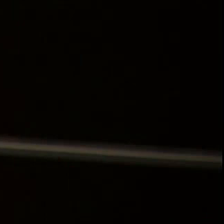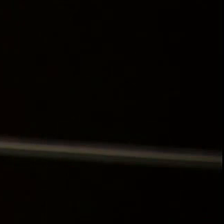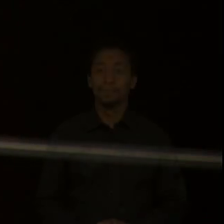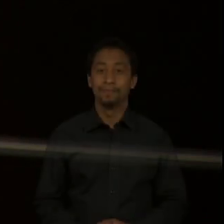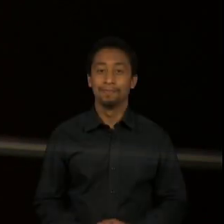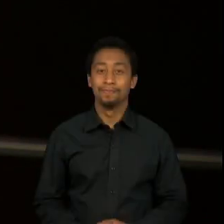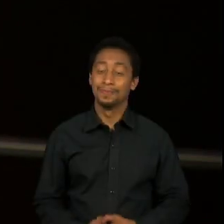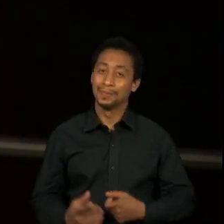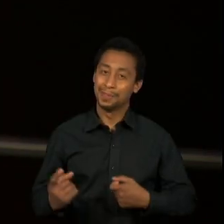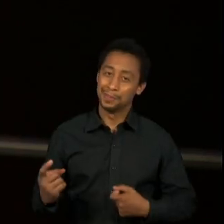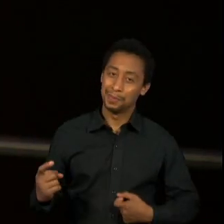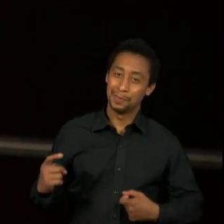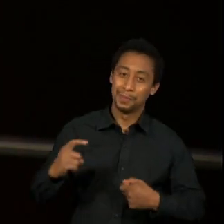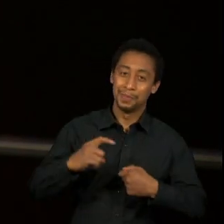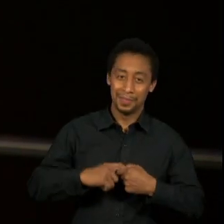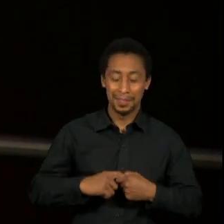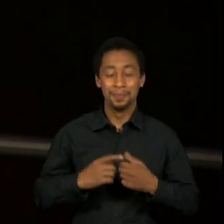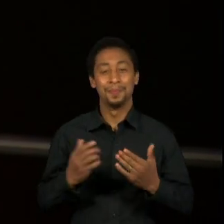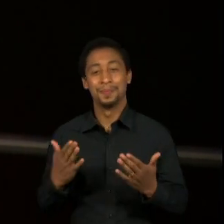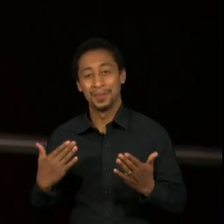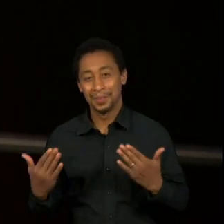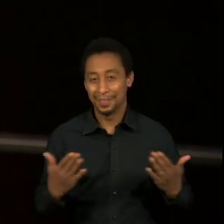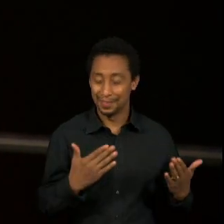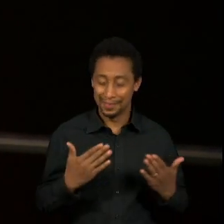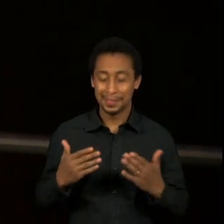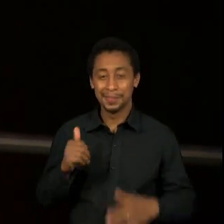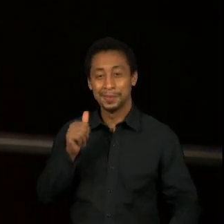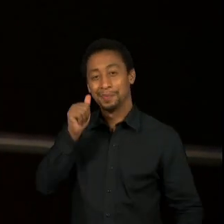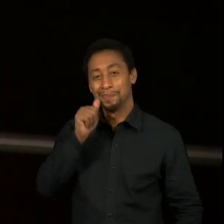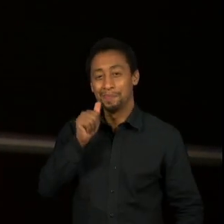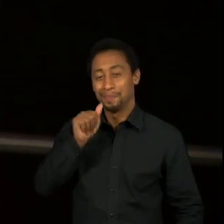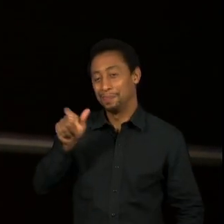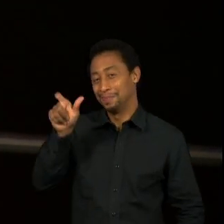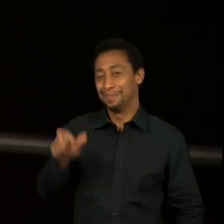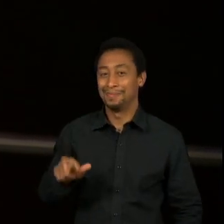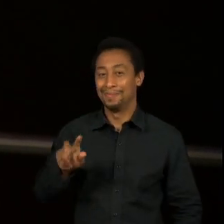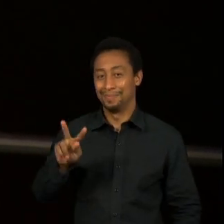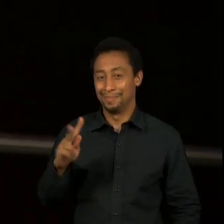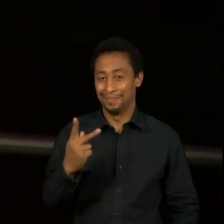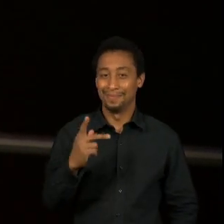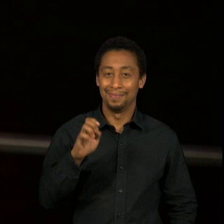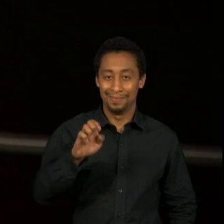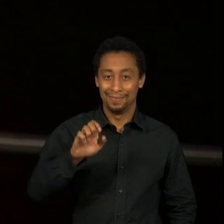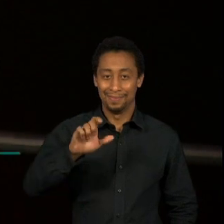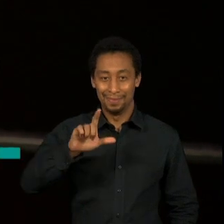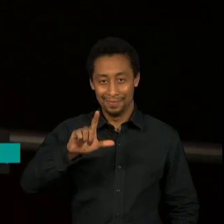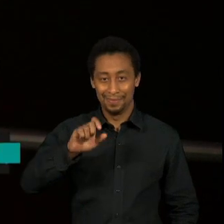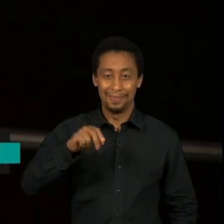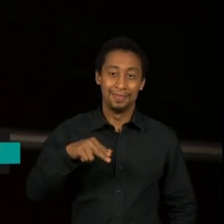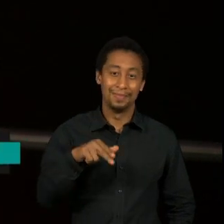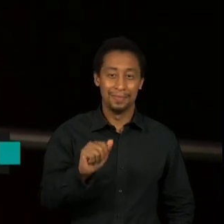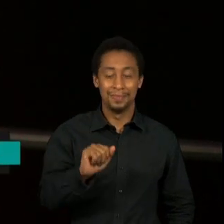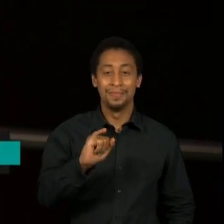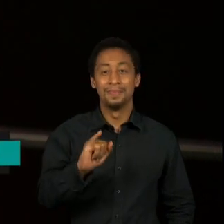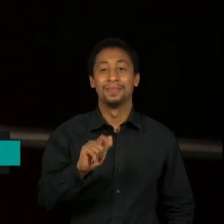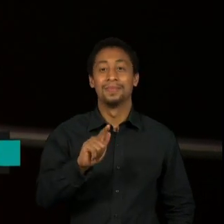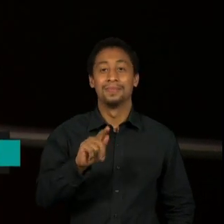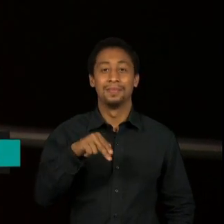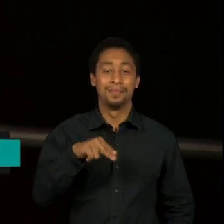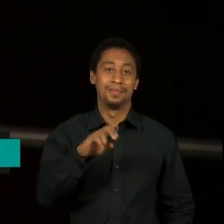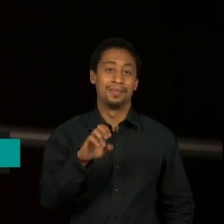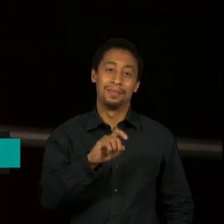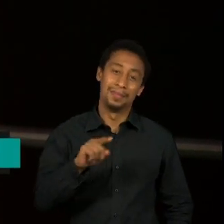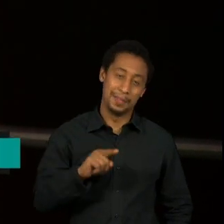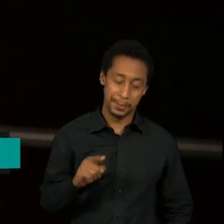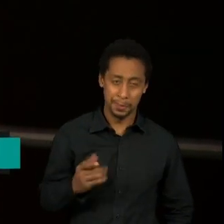Estamos de volta para a nossa conversa com Helena Inês. Helena, com os filmes que você fez com o Bressani e o Sganzerla, você